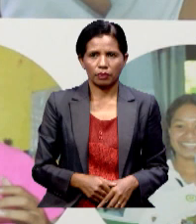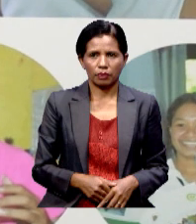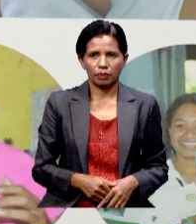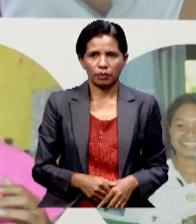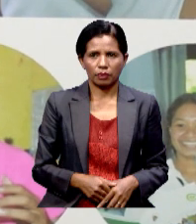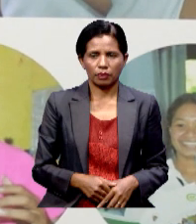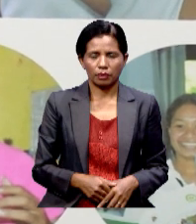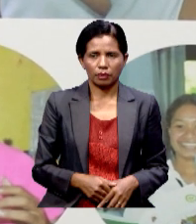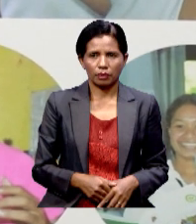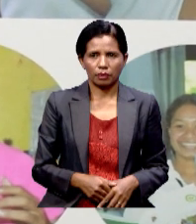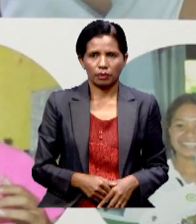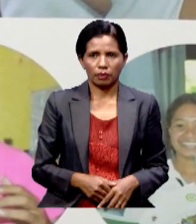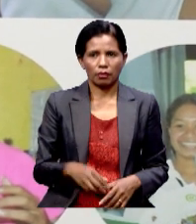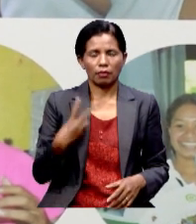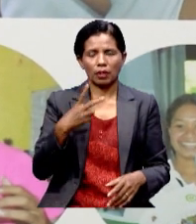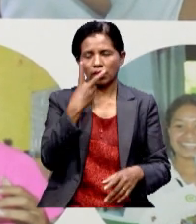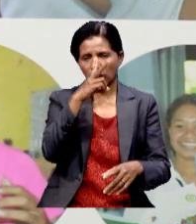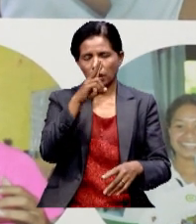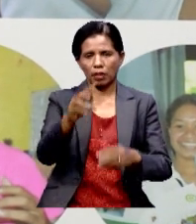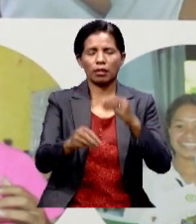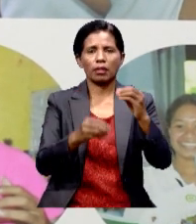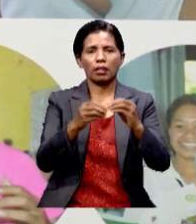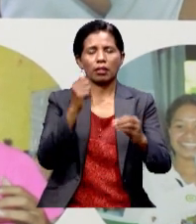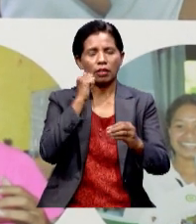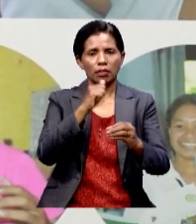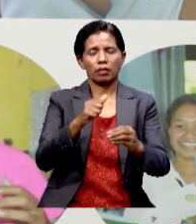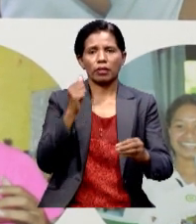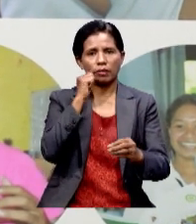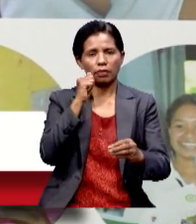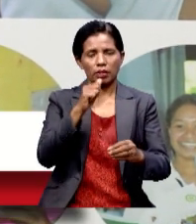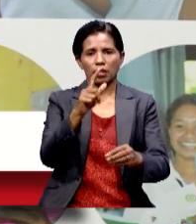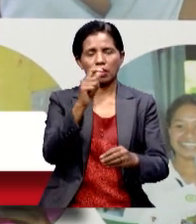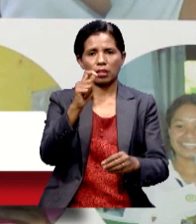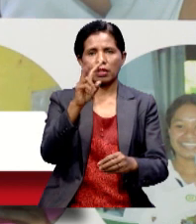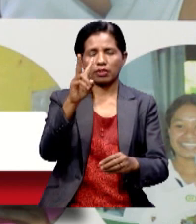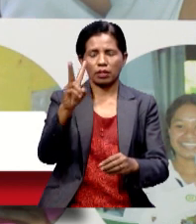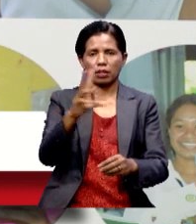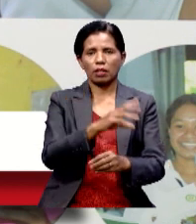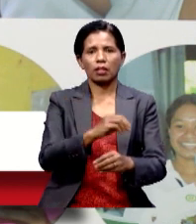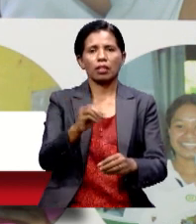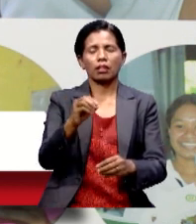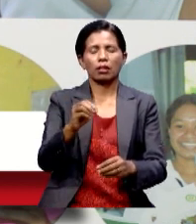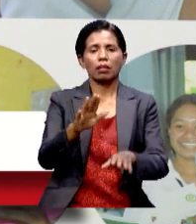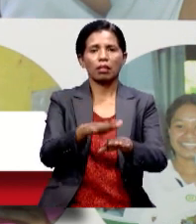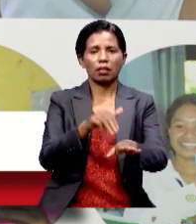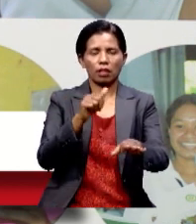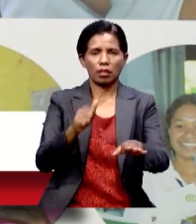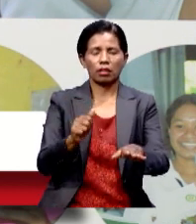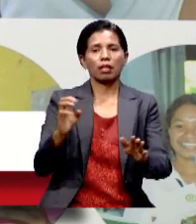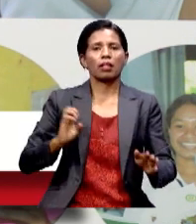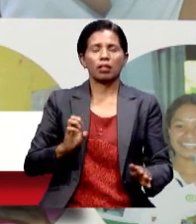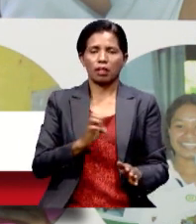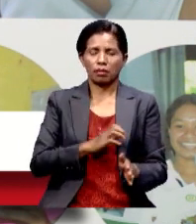Olá, hoje nós vamos conversar com uma mulher que é uma das referências da televisão portuguesa e em 2000 foi convidada para a